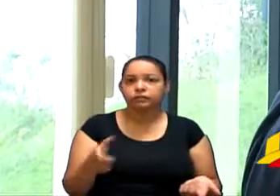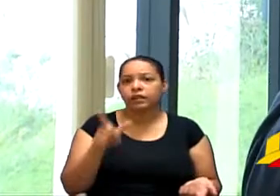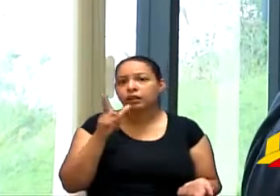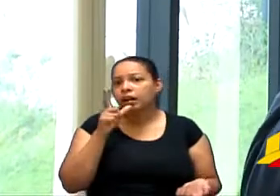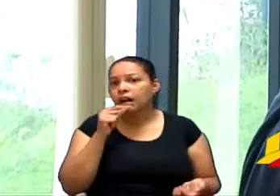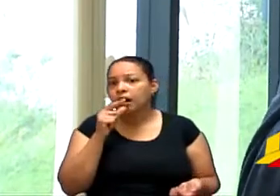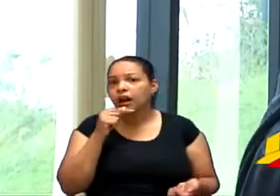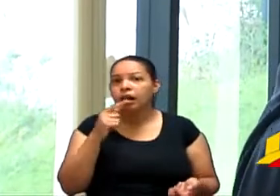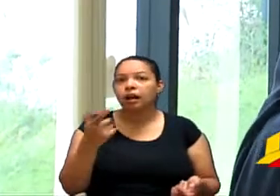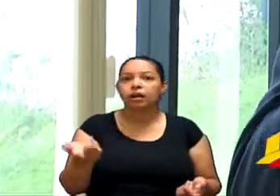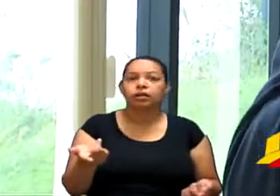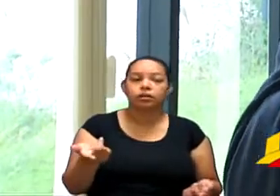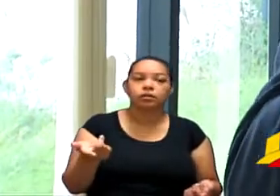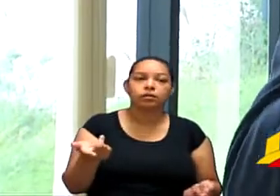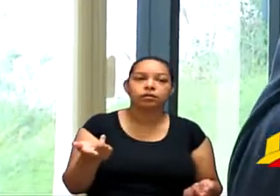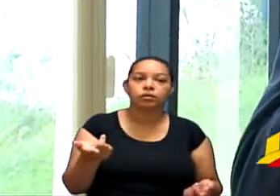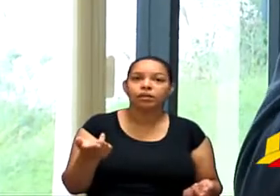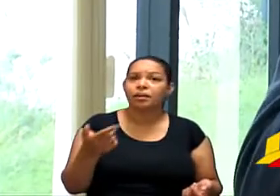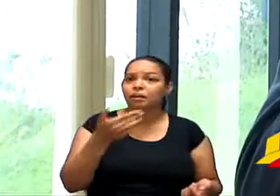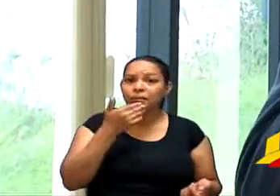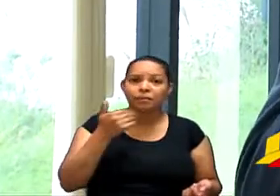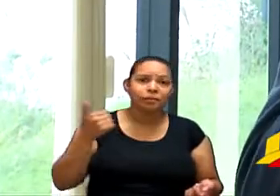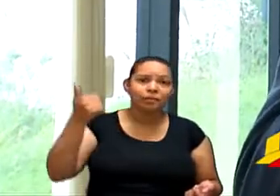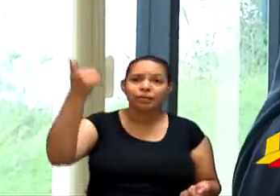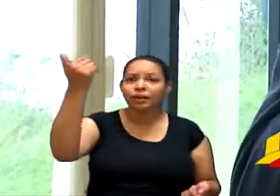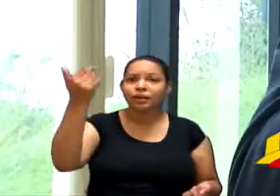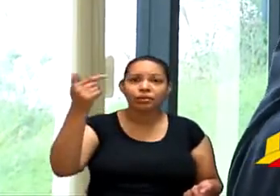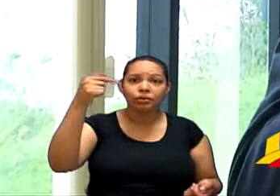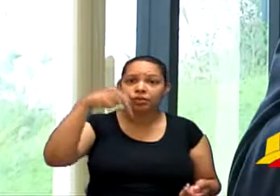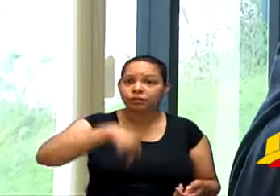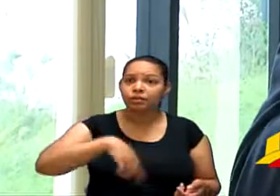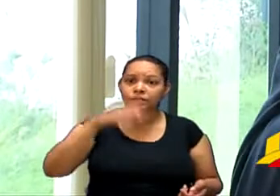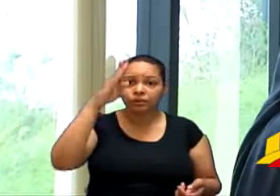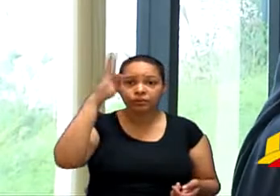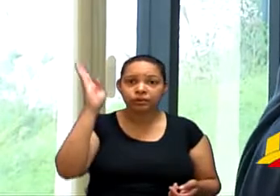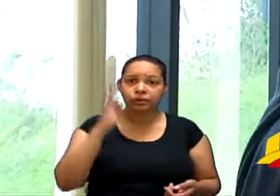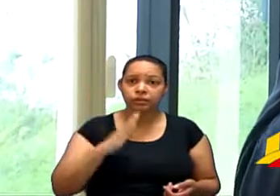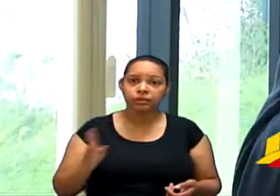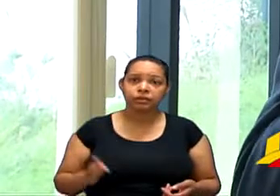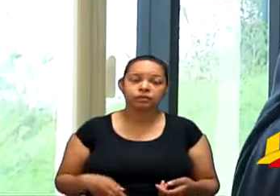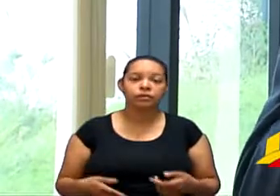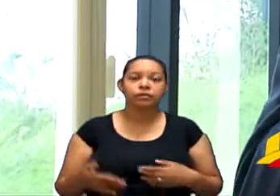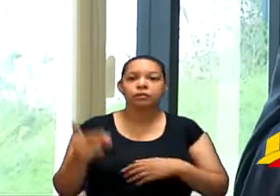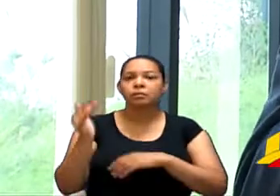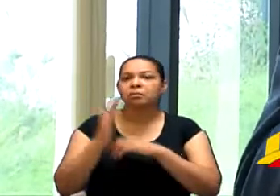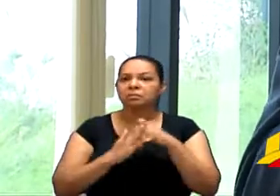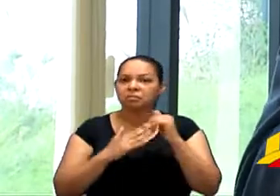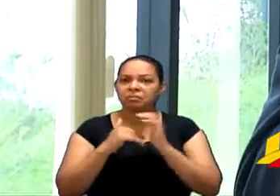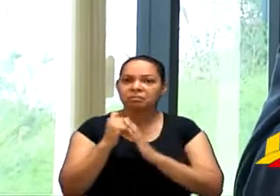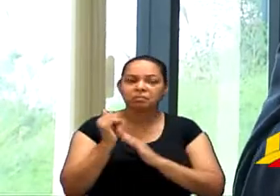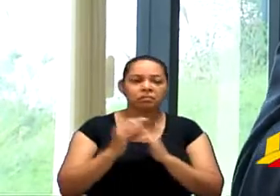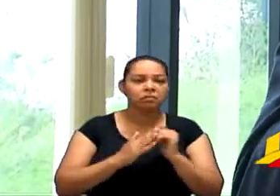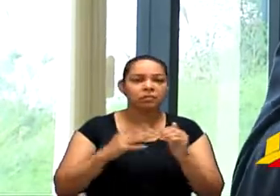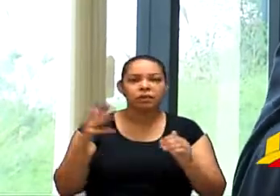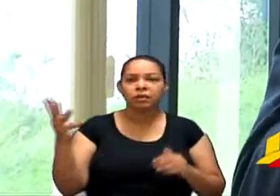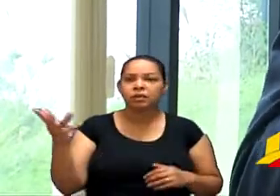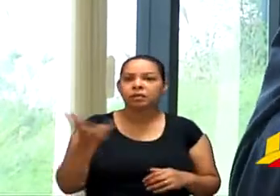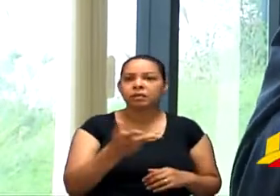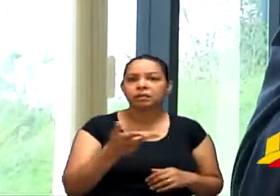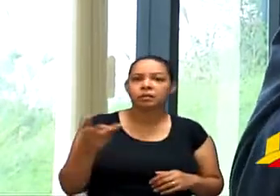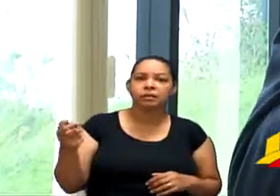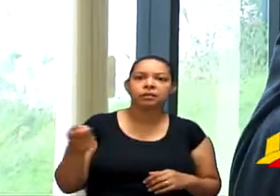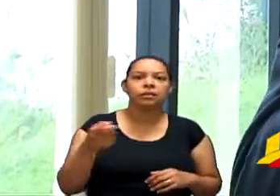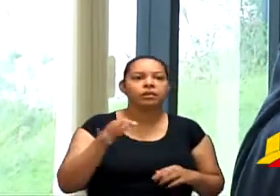dos melhores serviços de água do Brasil tratamento a qualidade e tudo mais não impede que nós na verdade